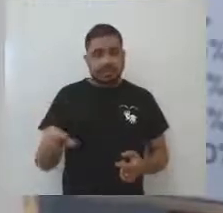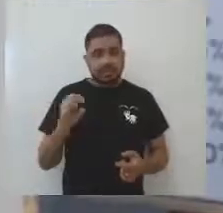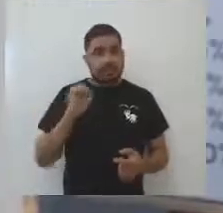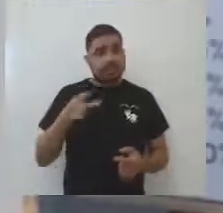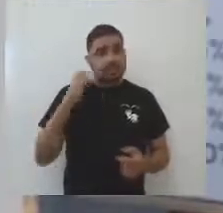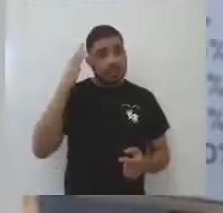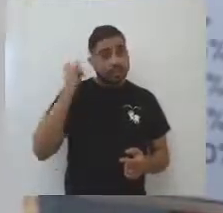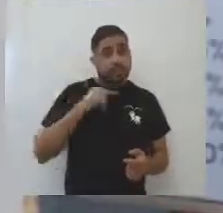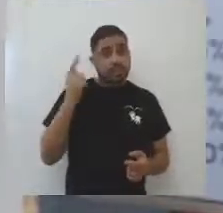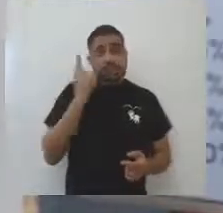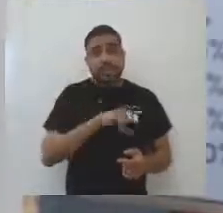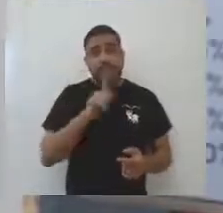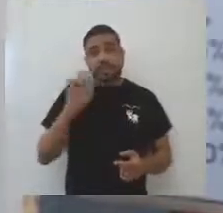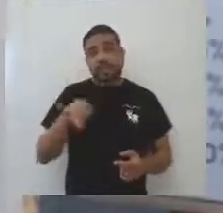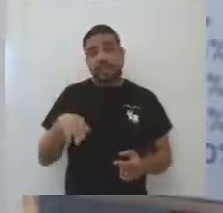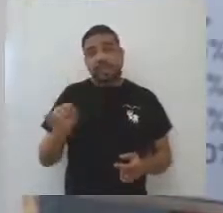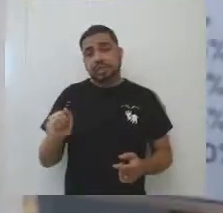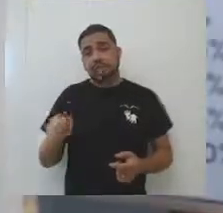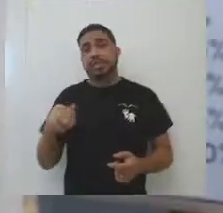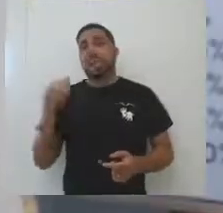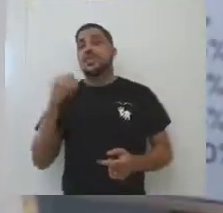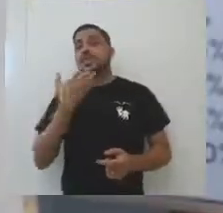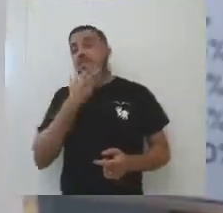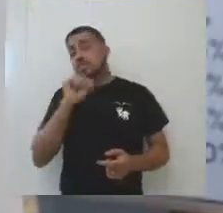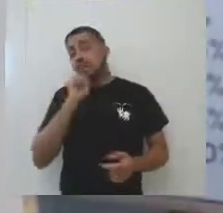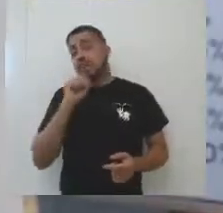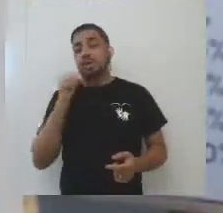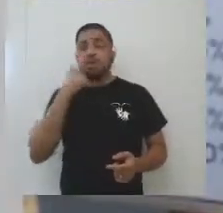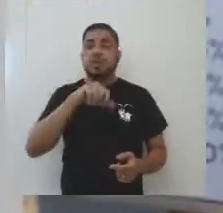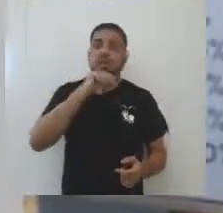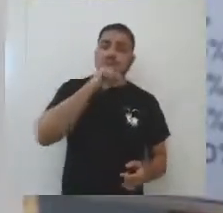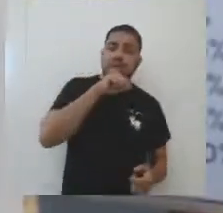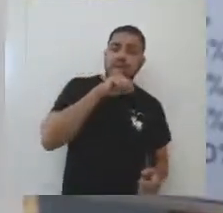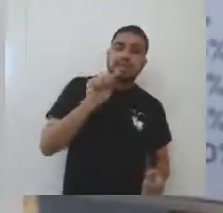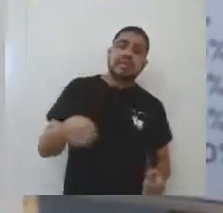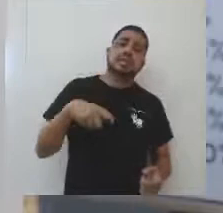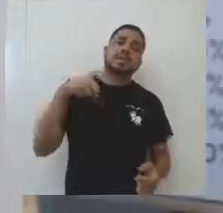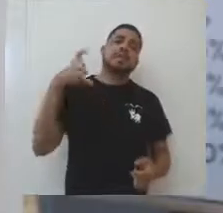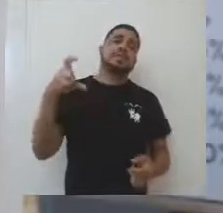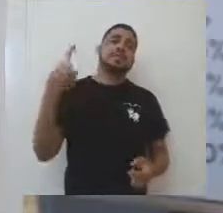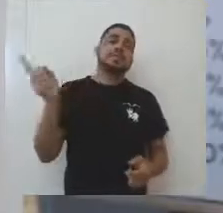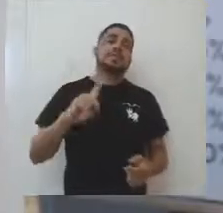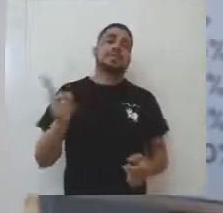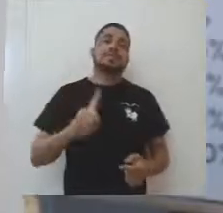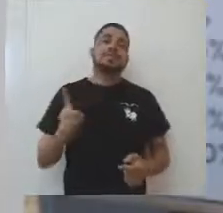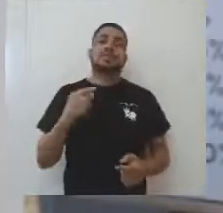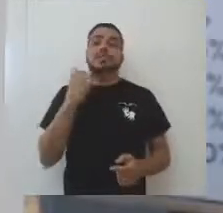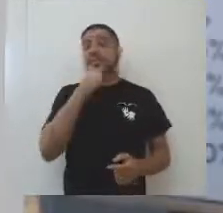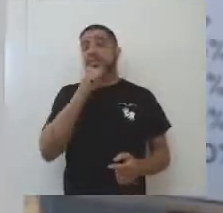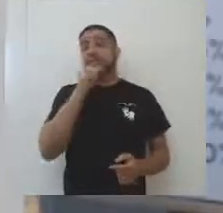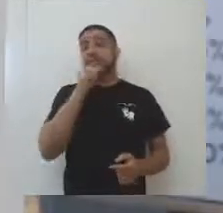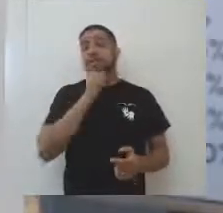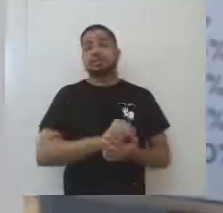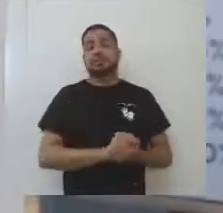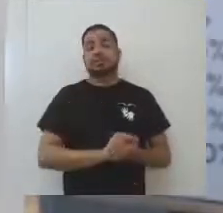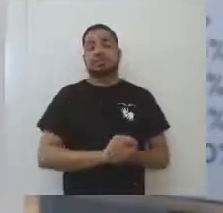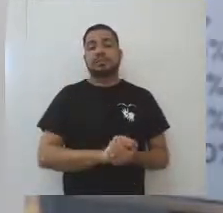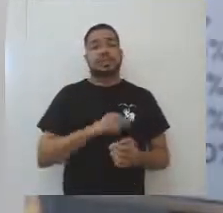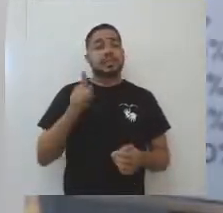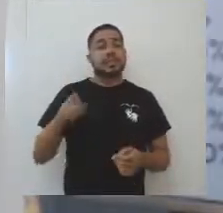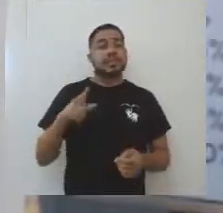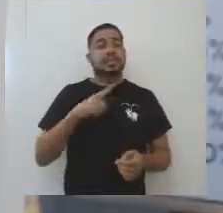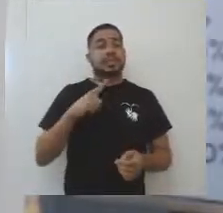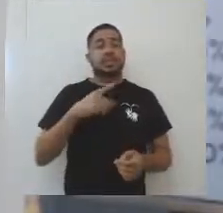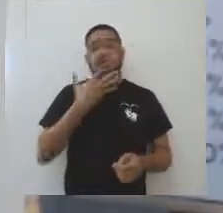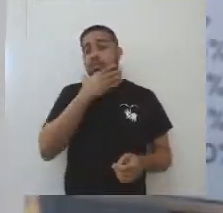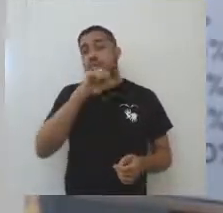que tu ganha um gene do pai e um gene da mãe, esse azão dela não veio da mãe dela. Esse azão veio